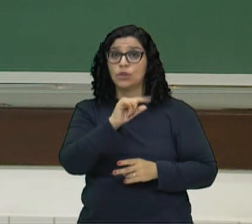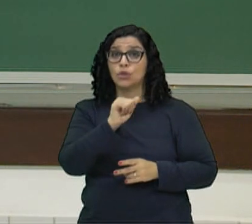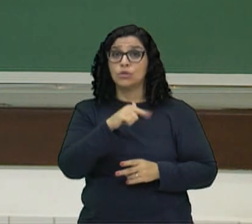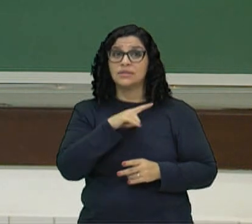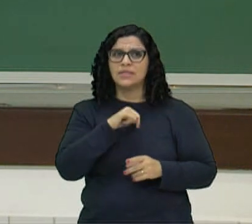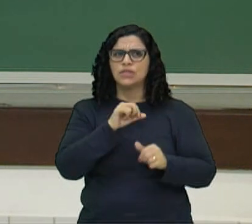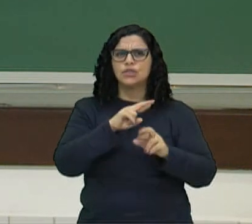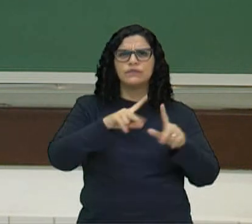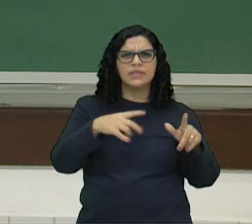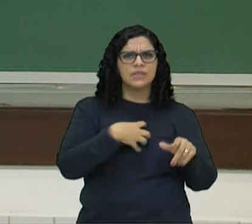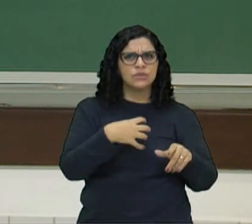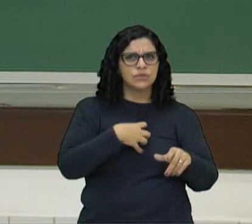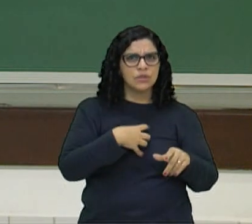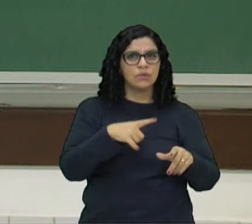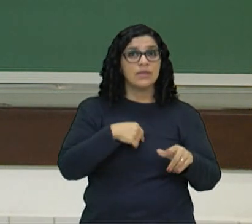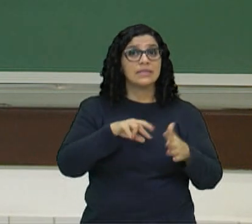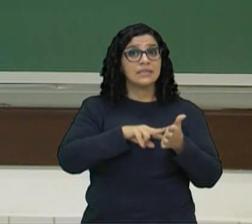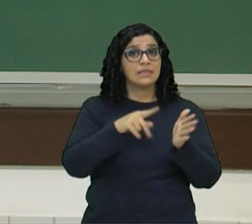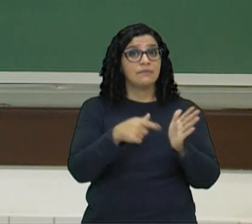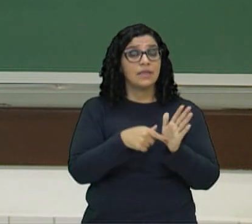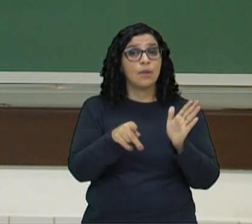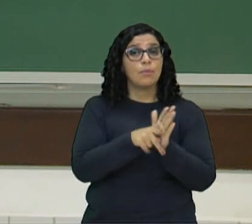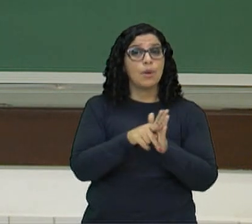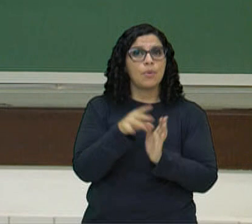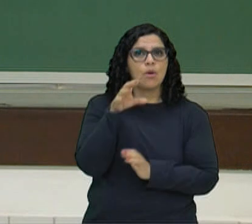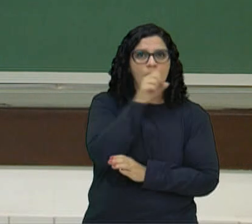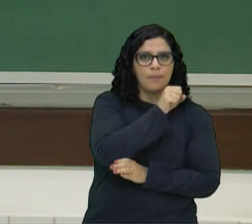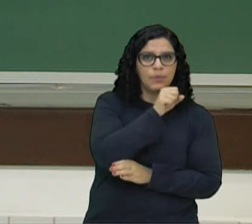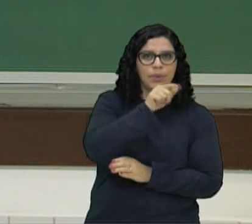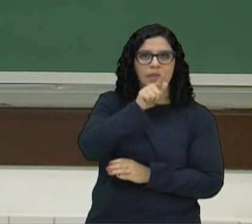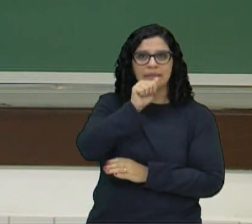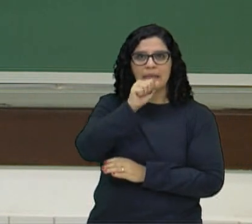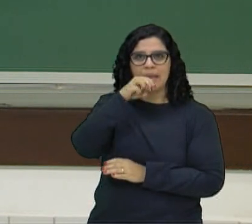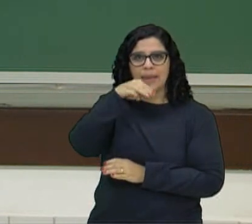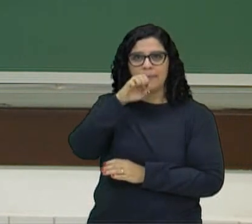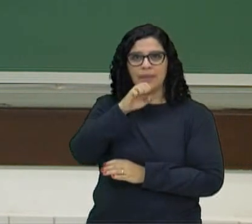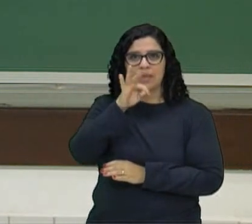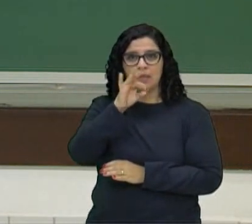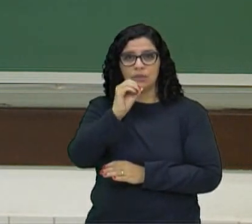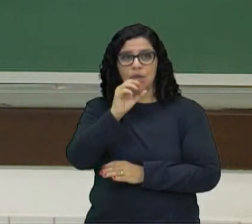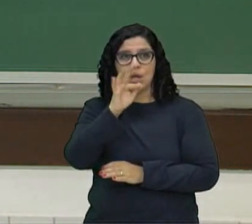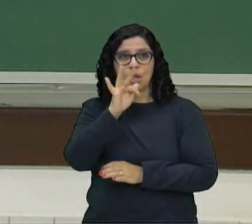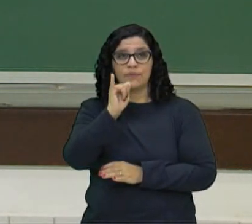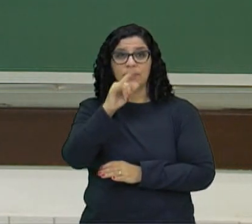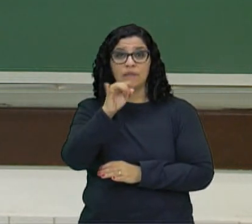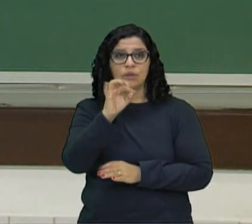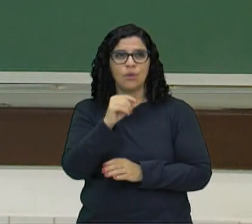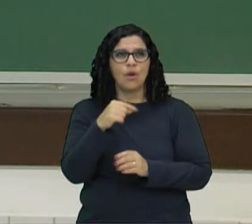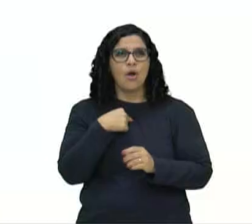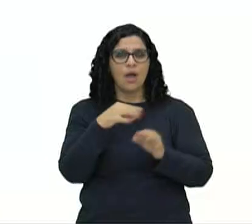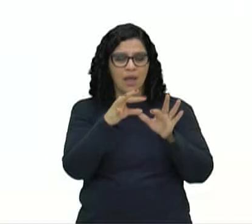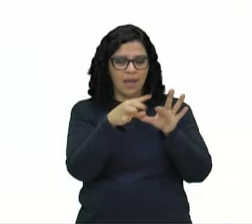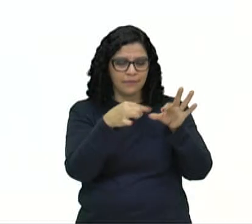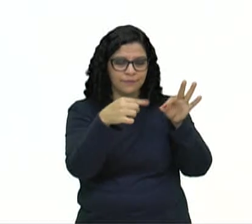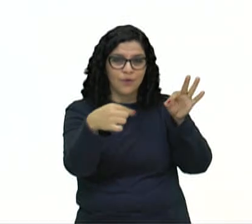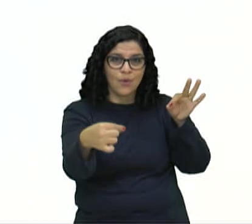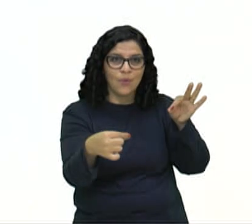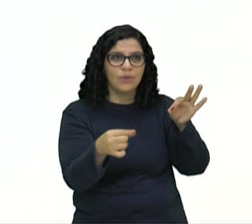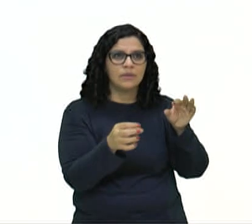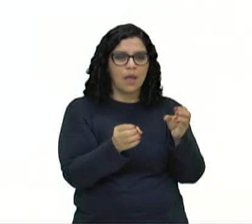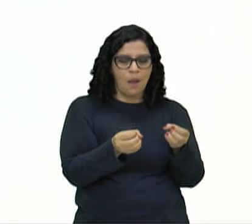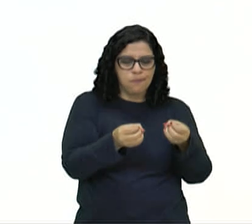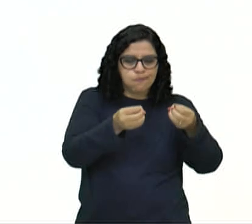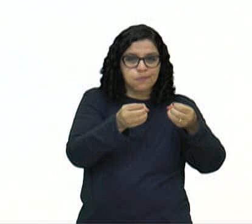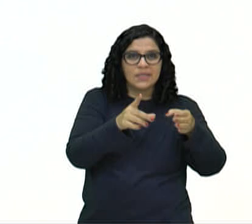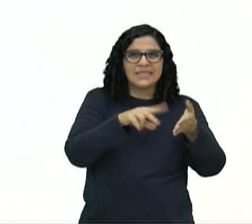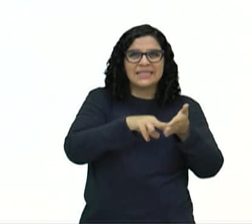formato diferente desse, então você viu a fase passageira, você viu o gametófito. Olha lá, como é que é embaixo da folha? Essas